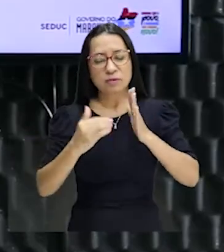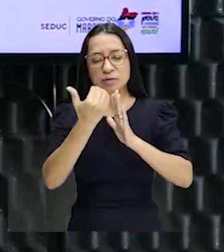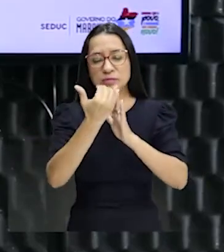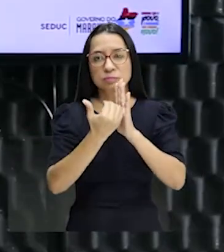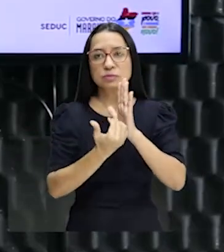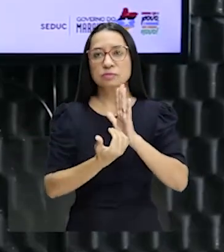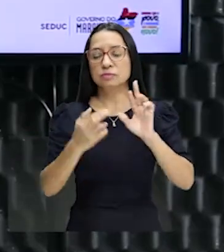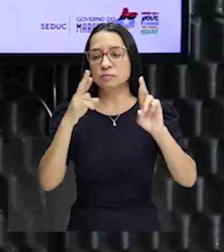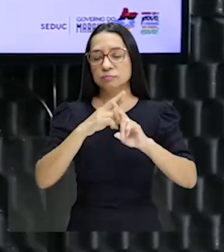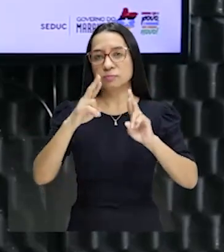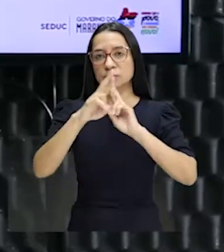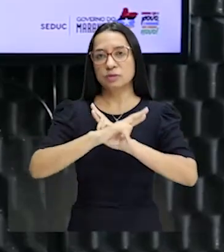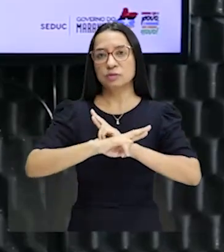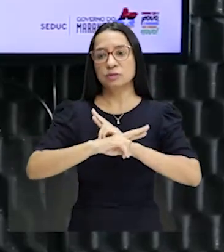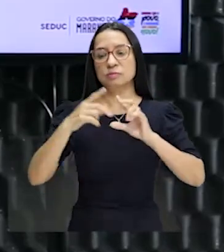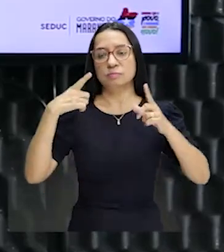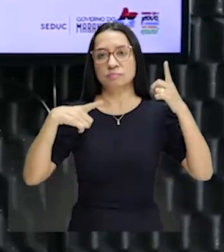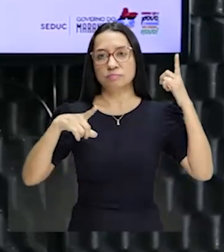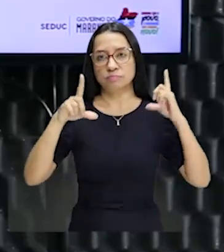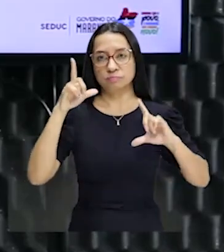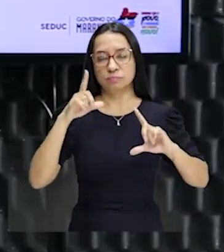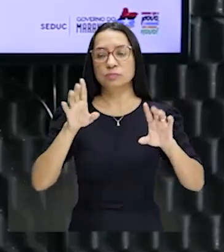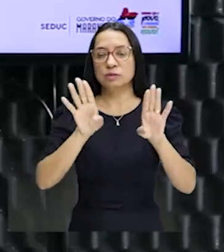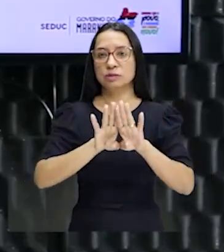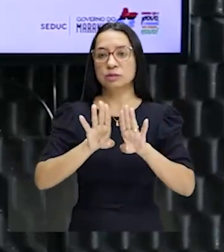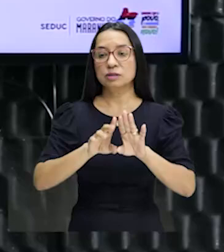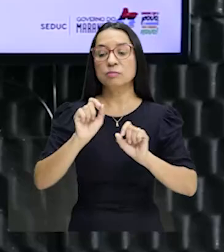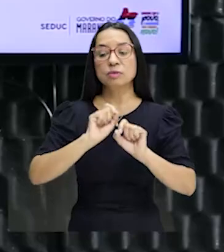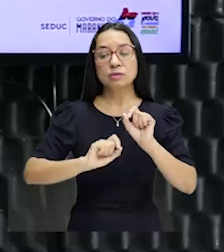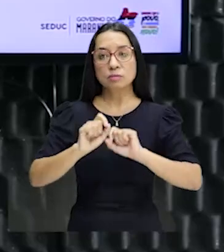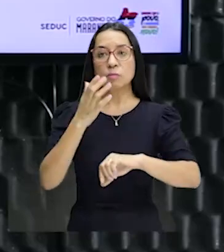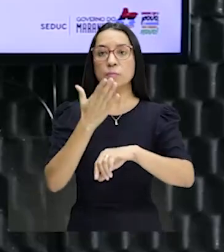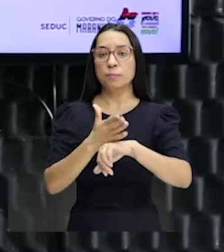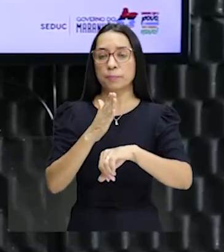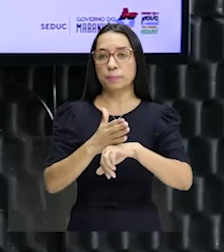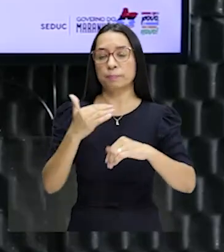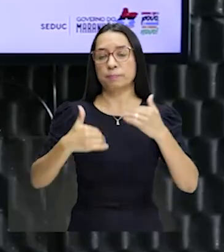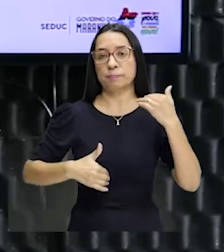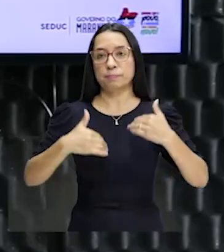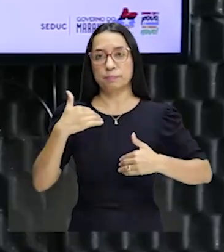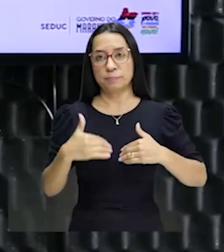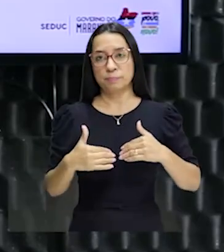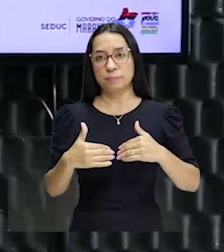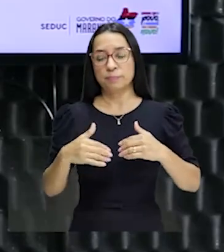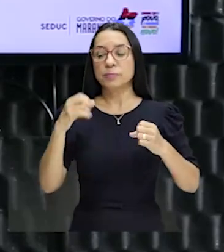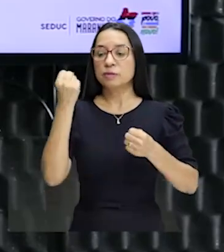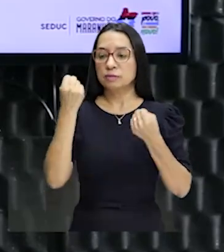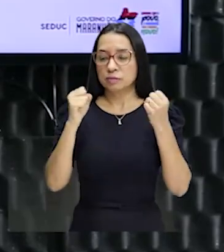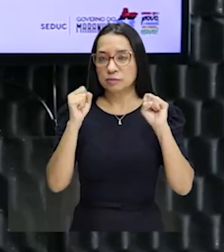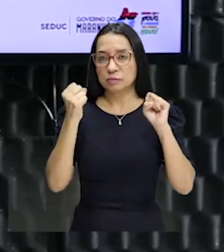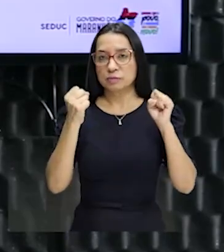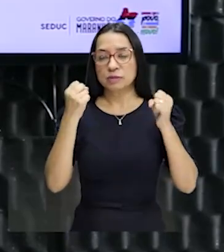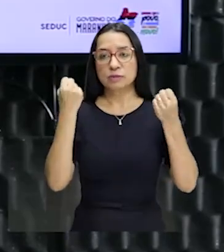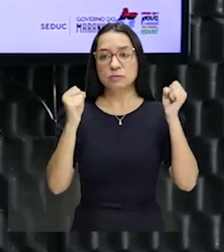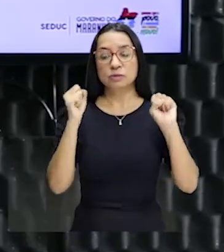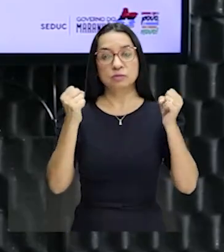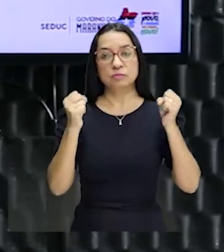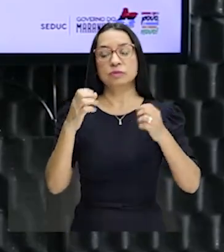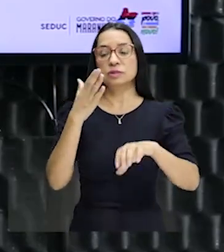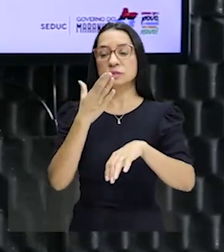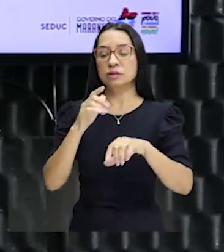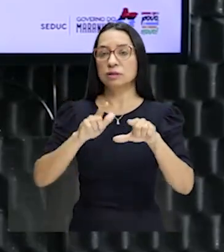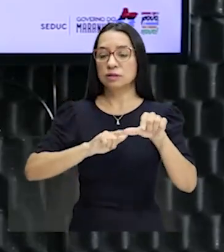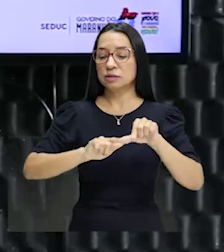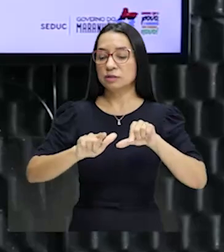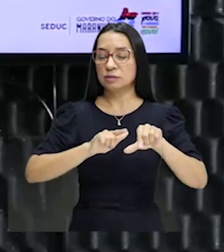classificações relacionadas ao lazer, que também é uma prática corporal. A educação física trabalha as práticas corporais